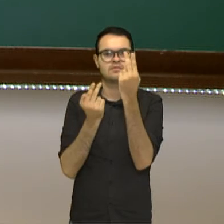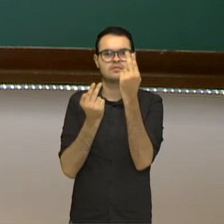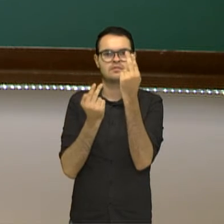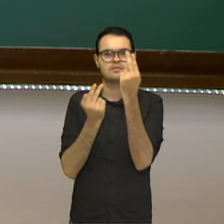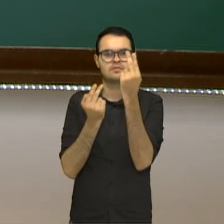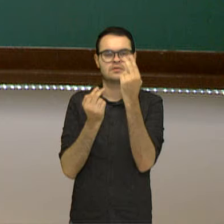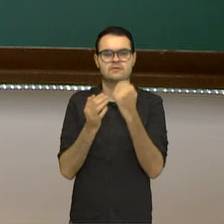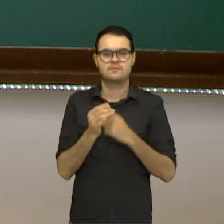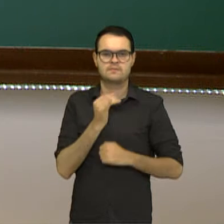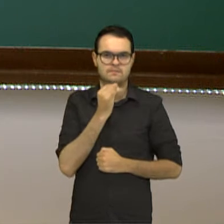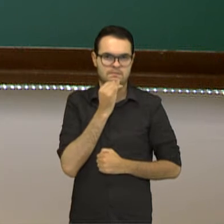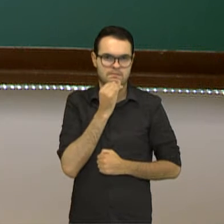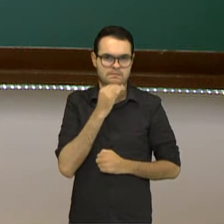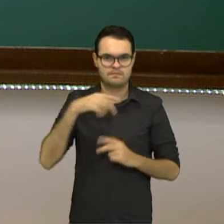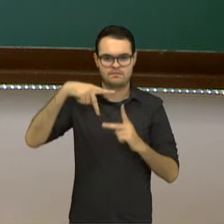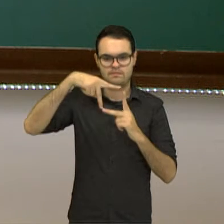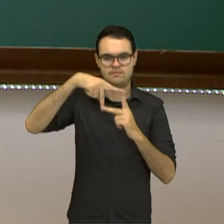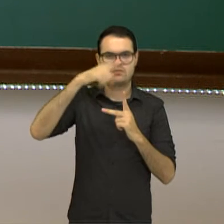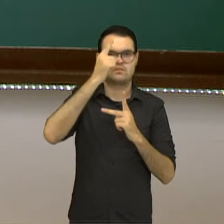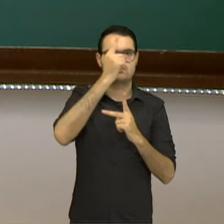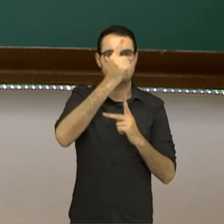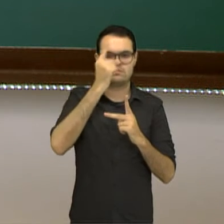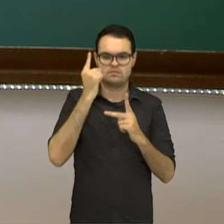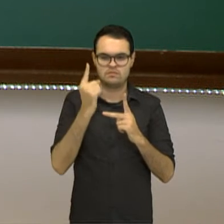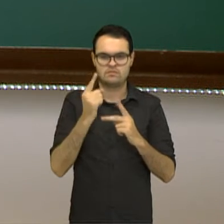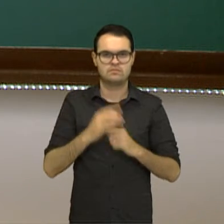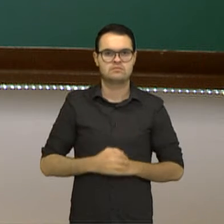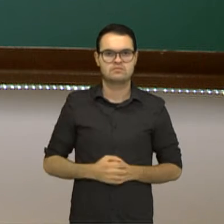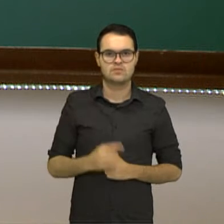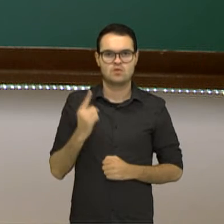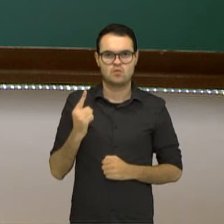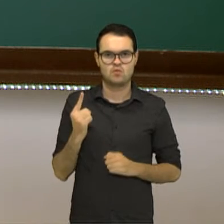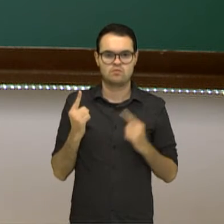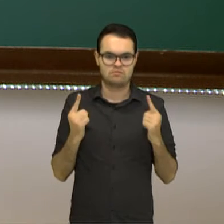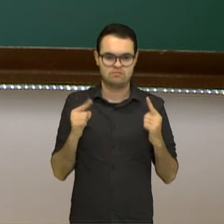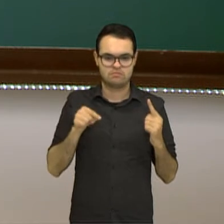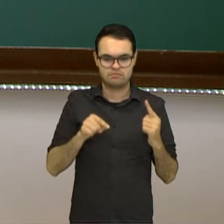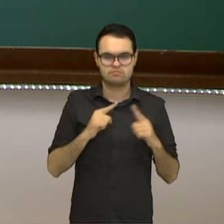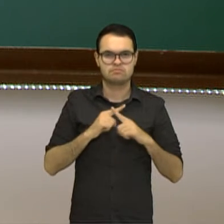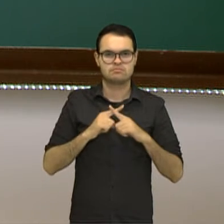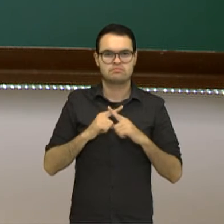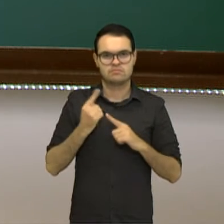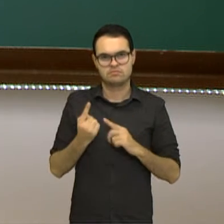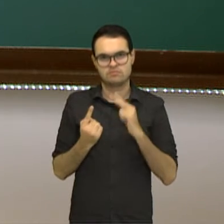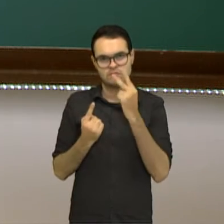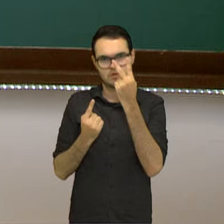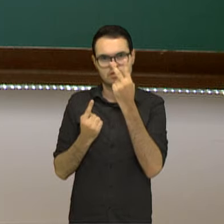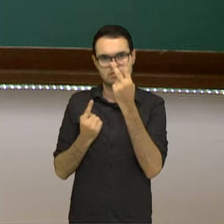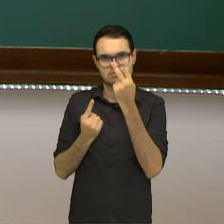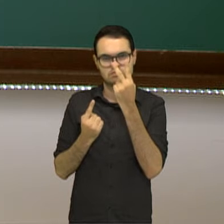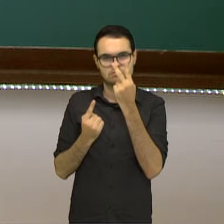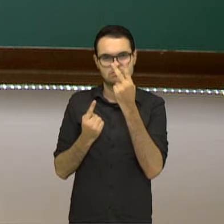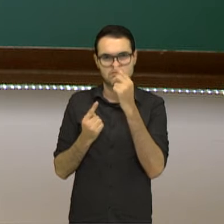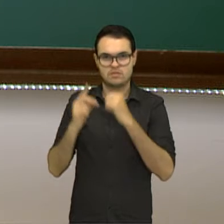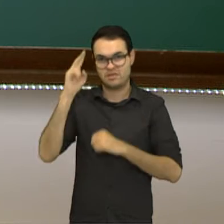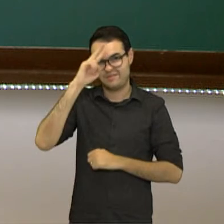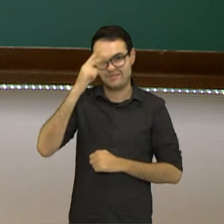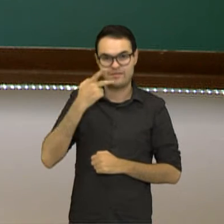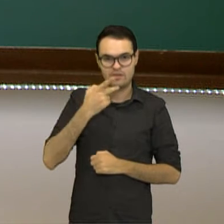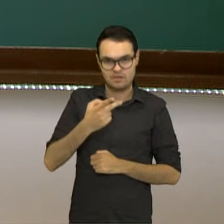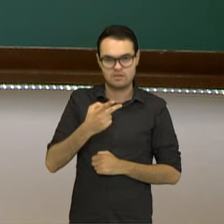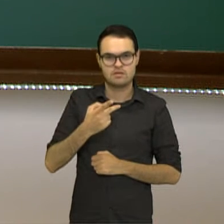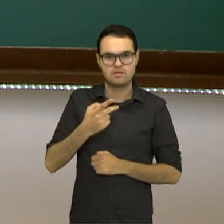seja, se eu falo assim, que é um quadrado de 1 por 1, 1 vezes 1 é como se fosse 1 ao quadrado. Lembra que a gente acabou de falar que